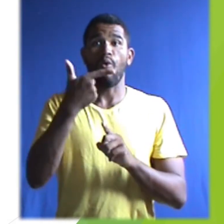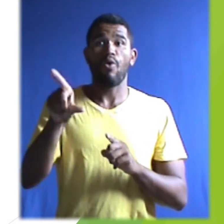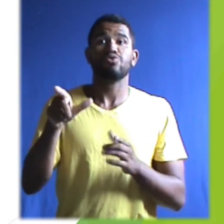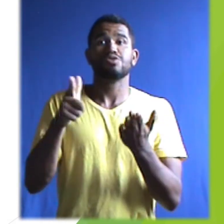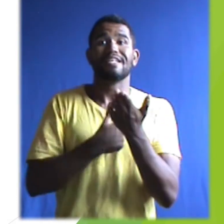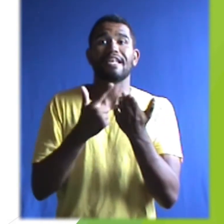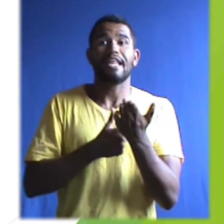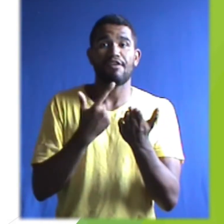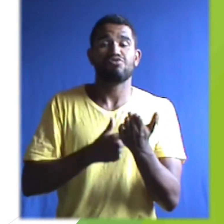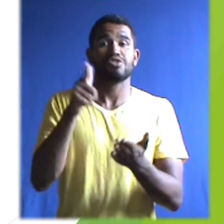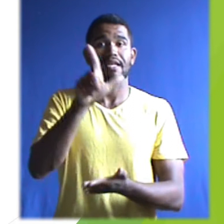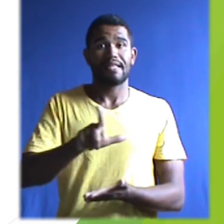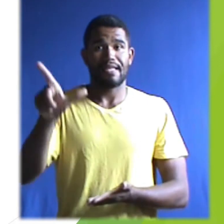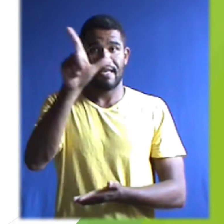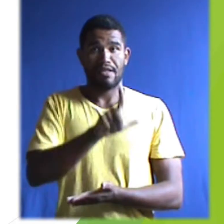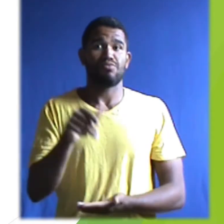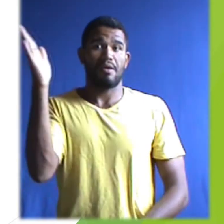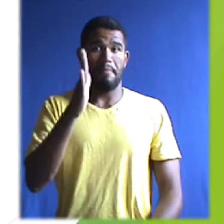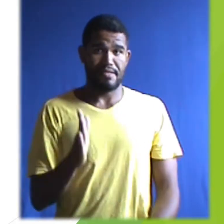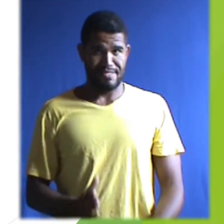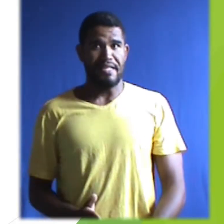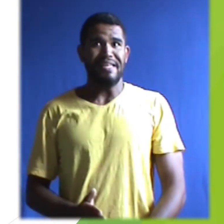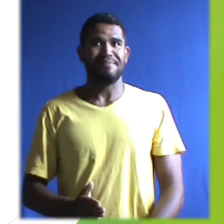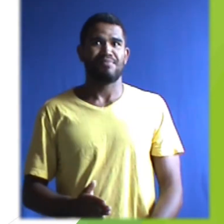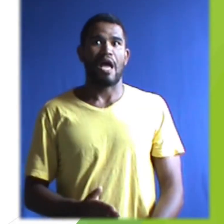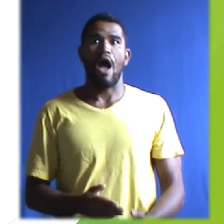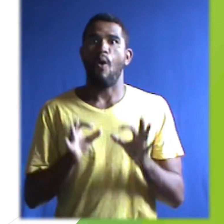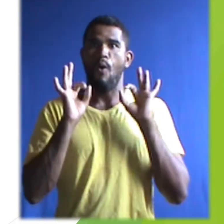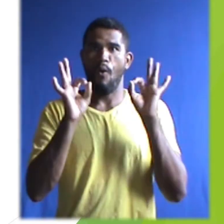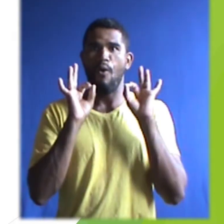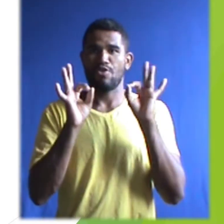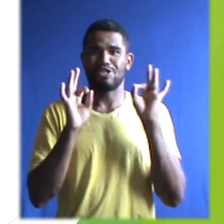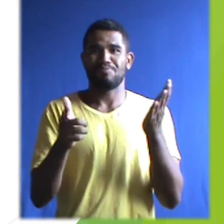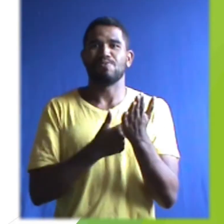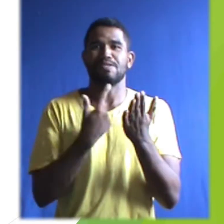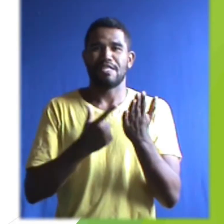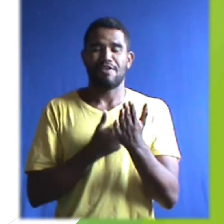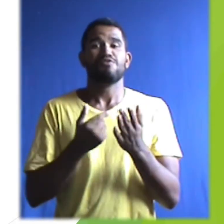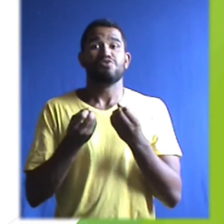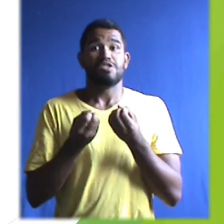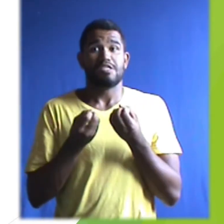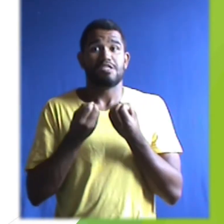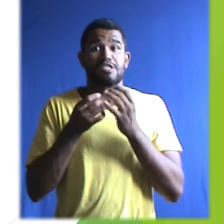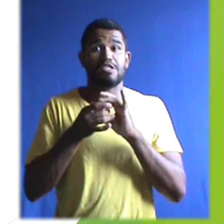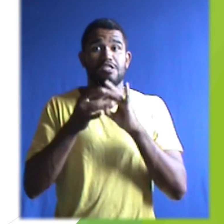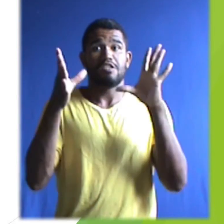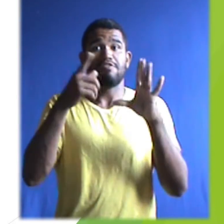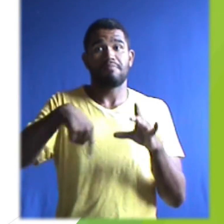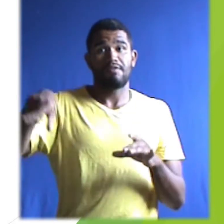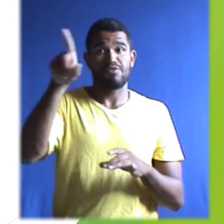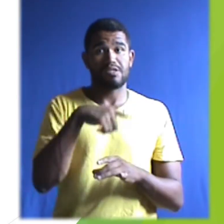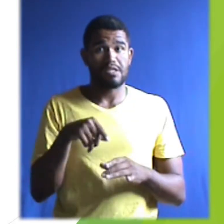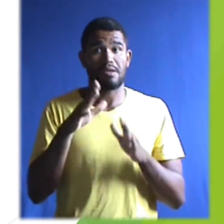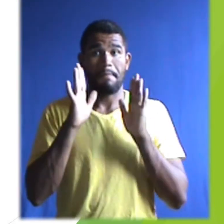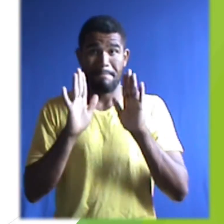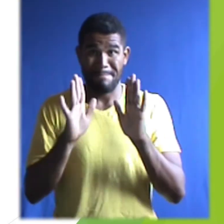de leitura, gente, para uma atividade complementar. Nossa, que são alguns livros de literatura brasileira, tá bom? Mas